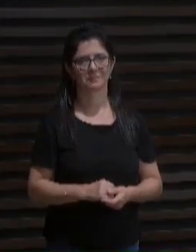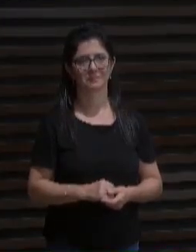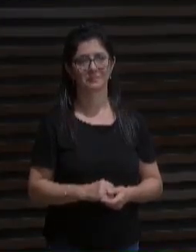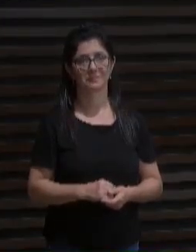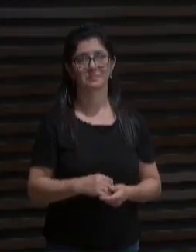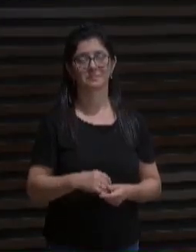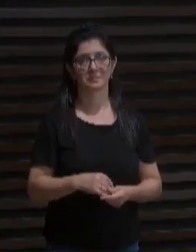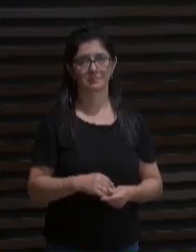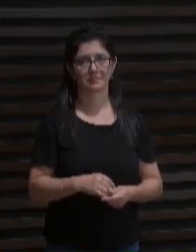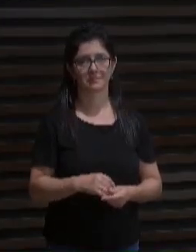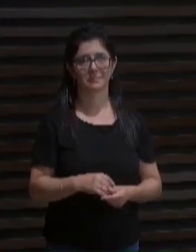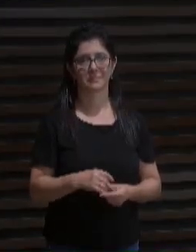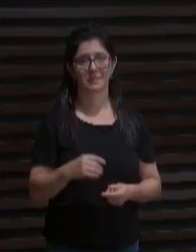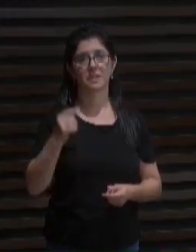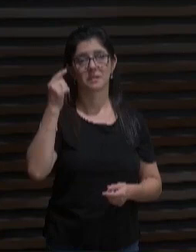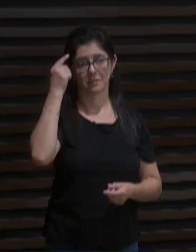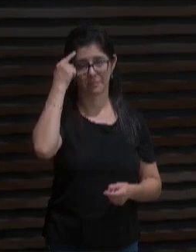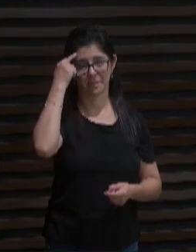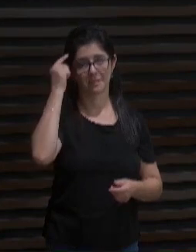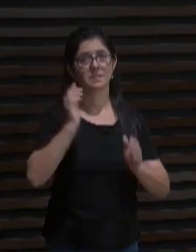Pensa uma oração.